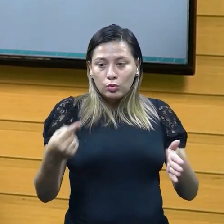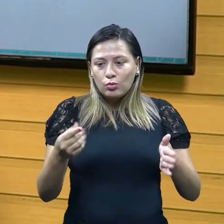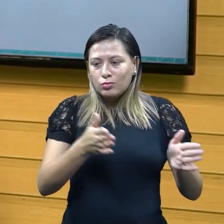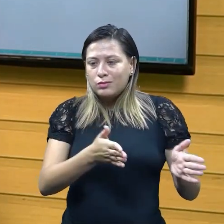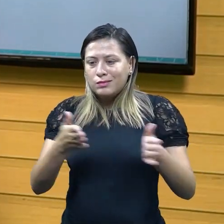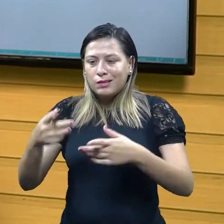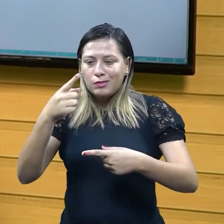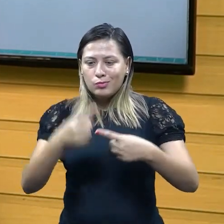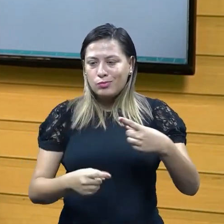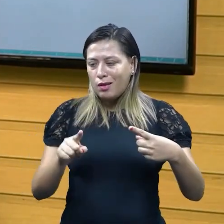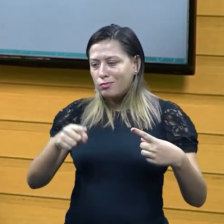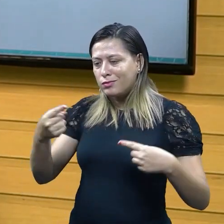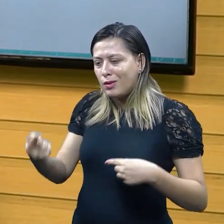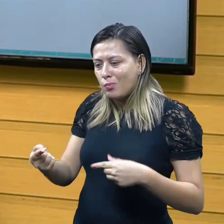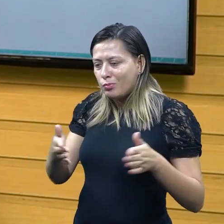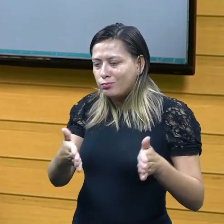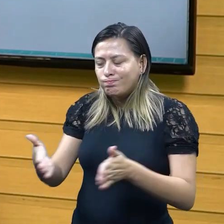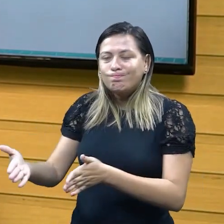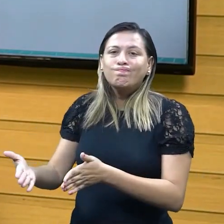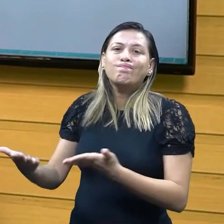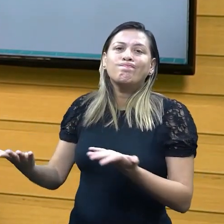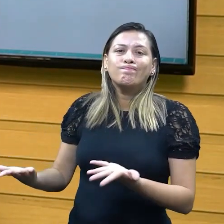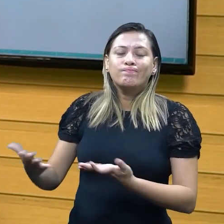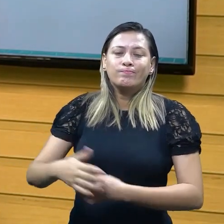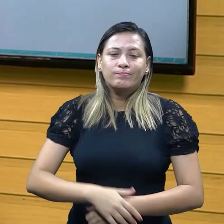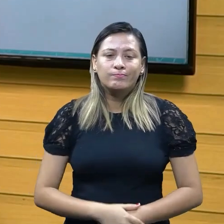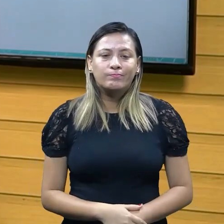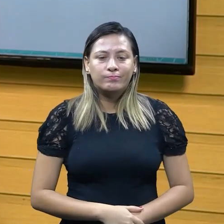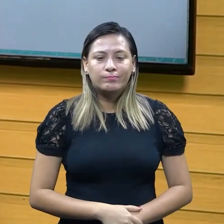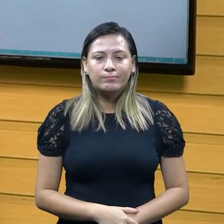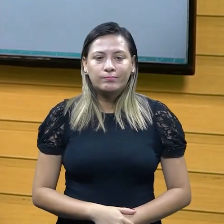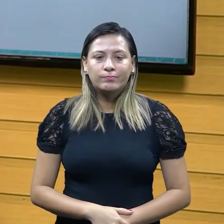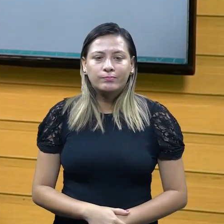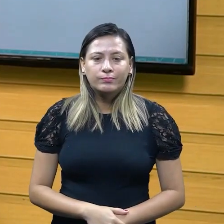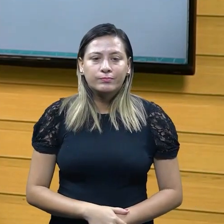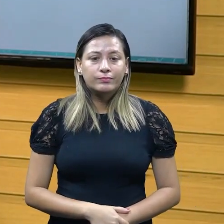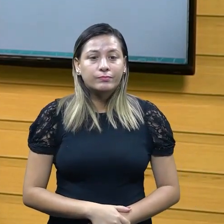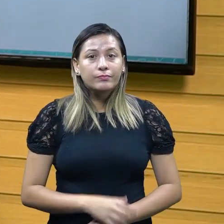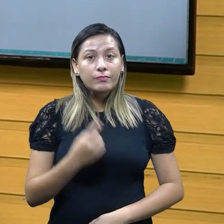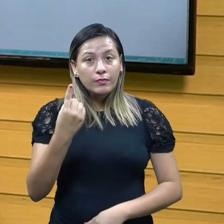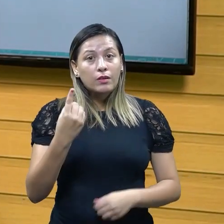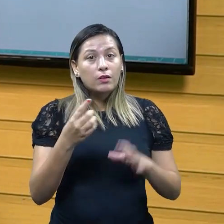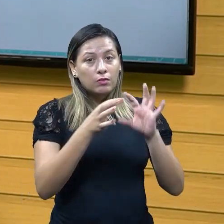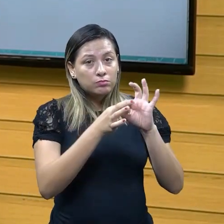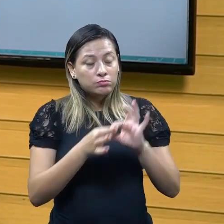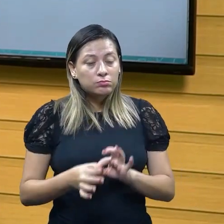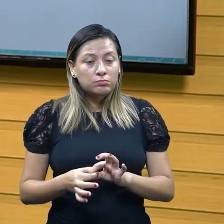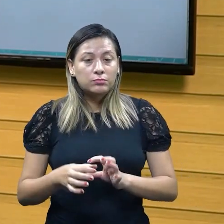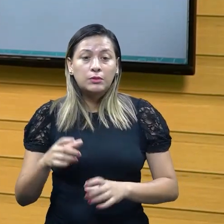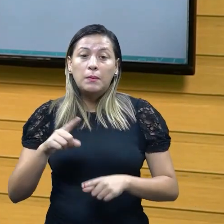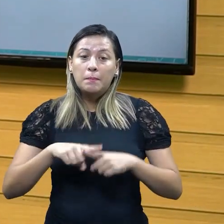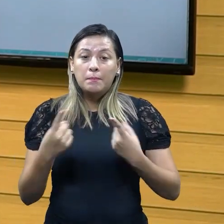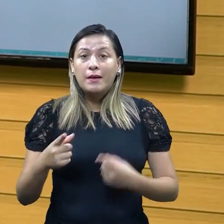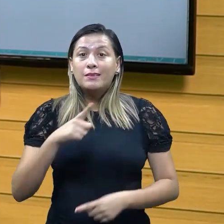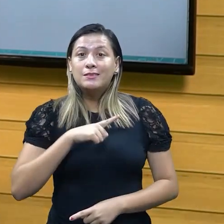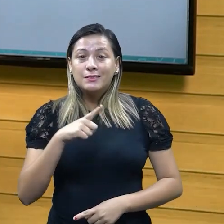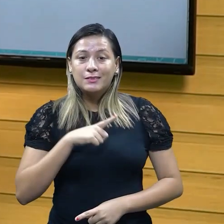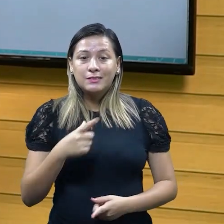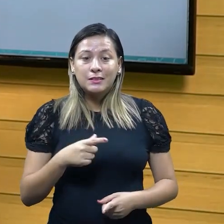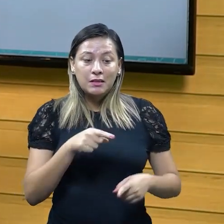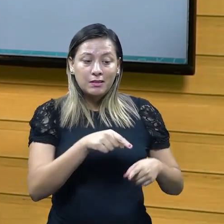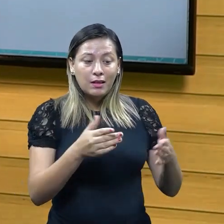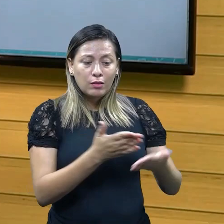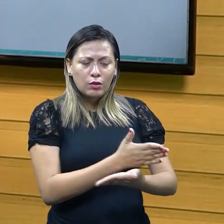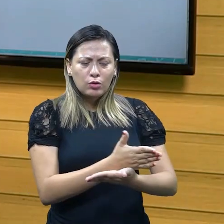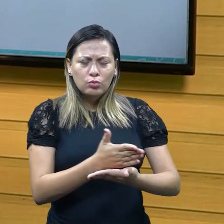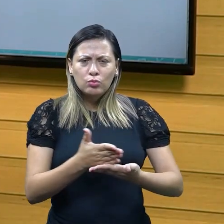praticados posteriormente àqueles que são anulados. Isso é uma posição, uma situação. Mas você tem aqueles atos que desde o